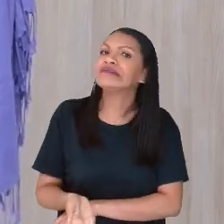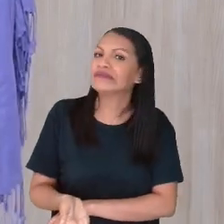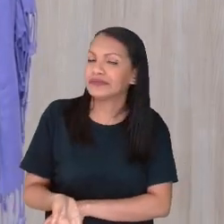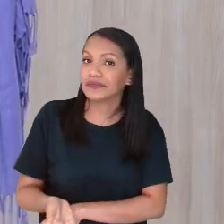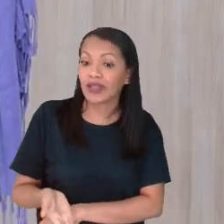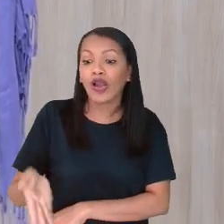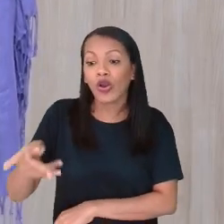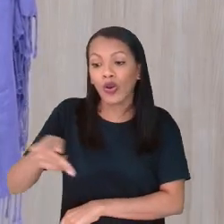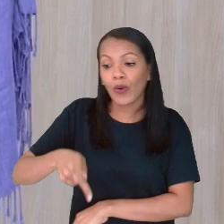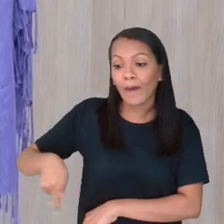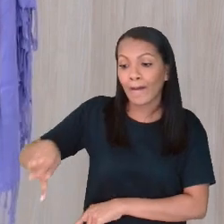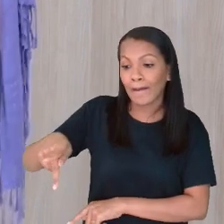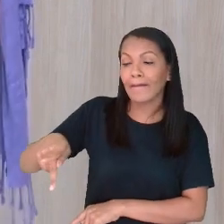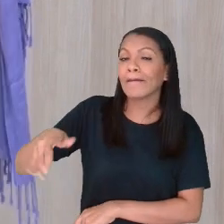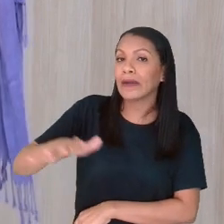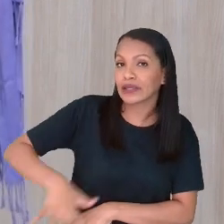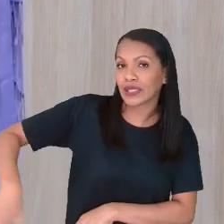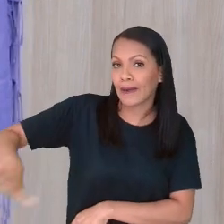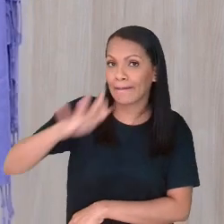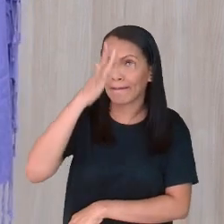este público, não é?